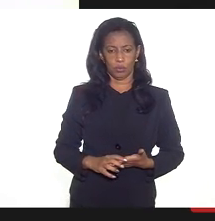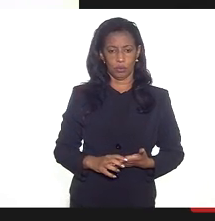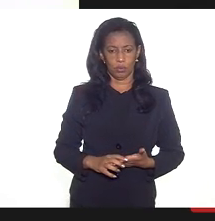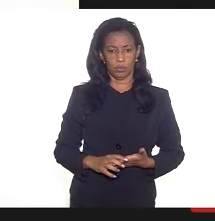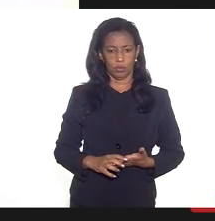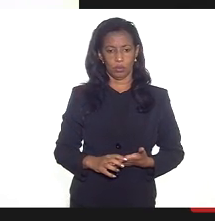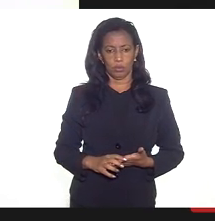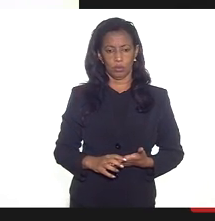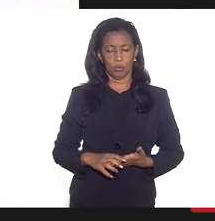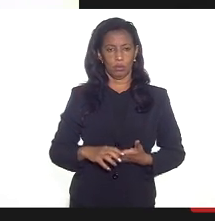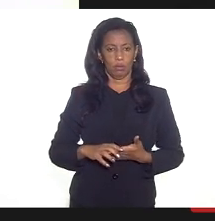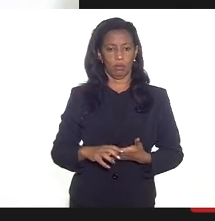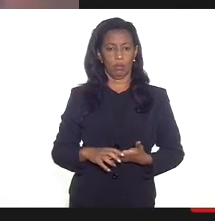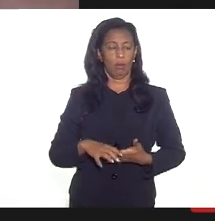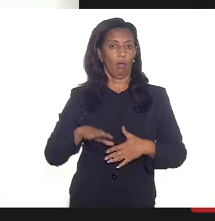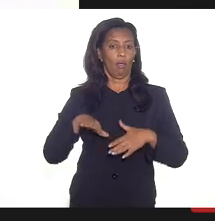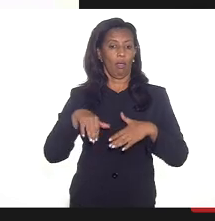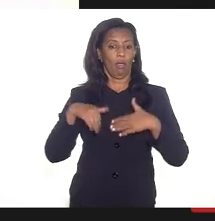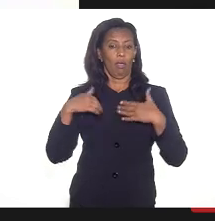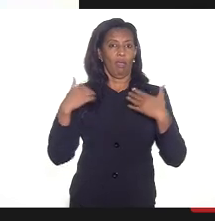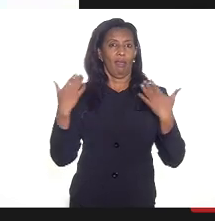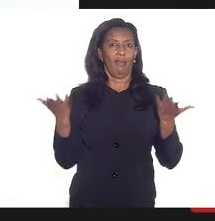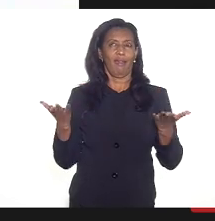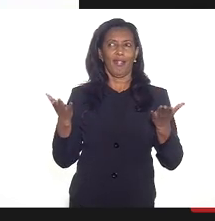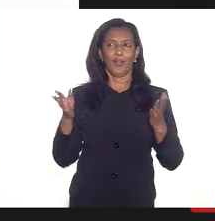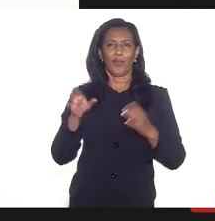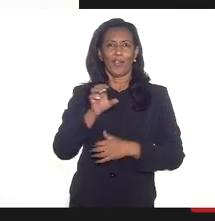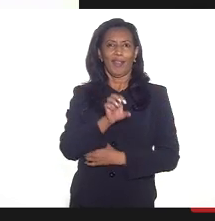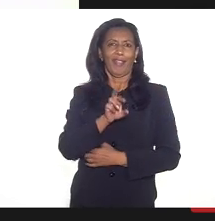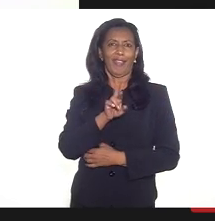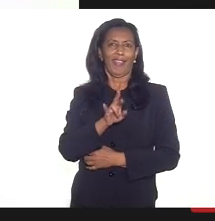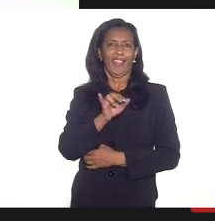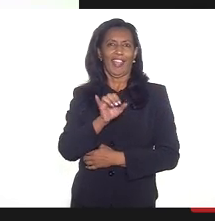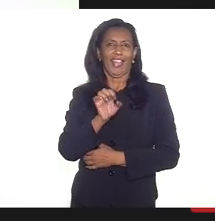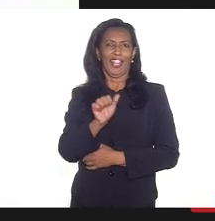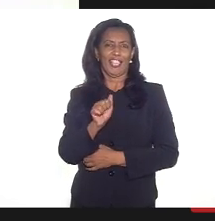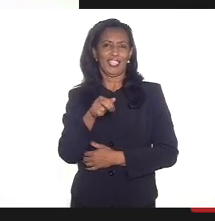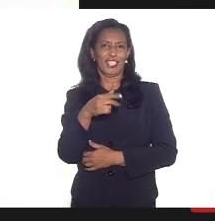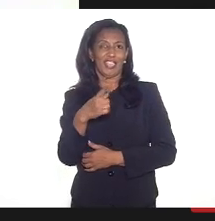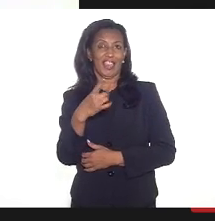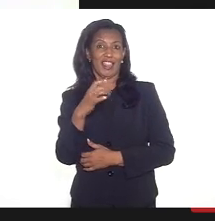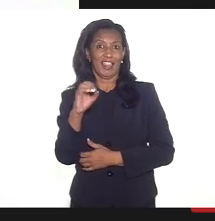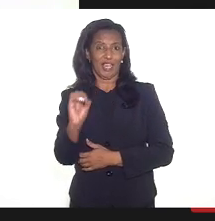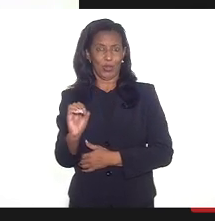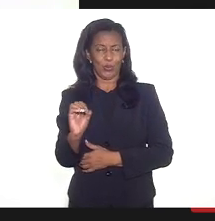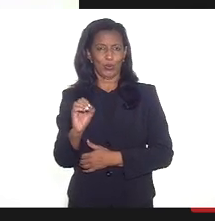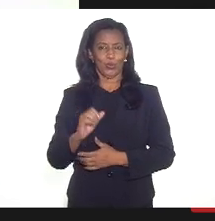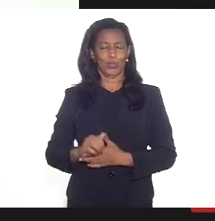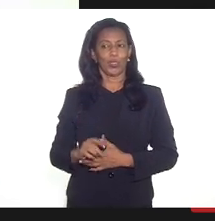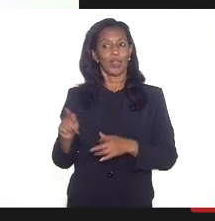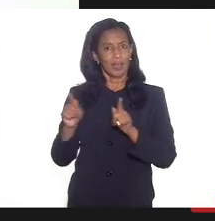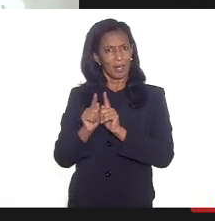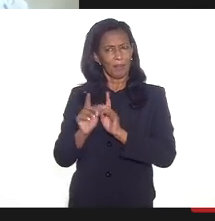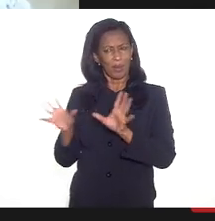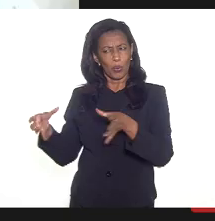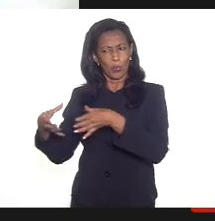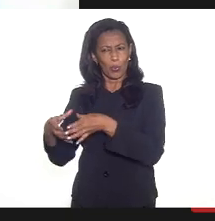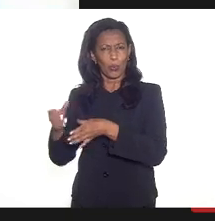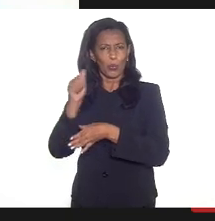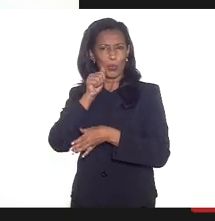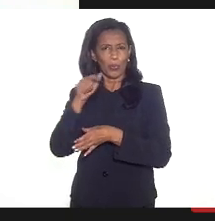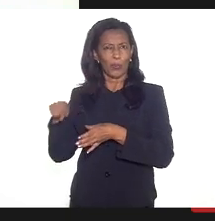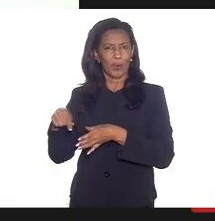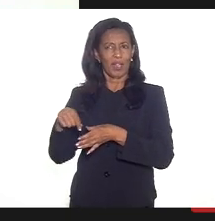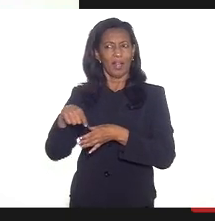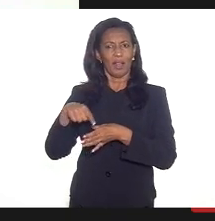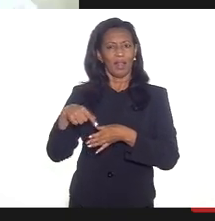eram tão cristãos, né, desculpem aos cristãos, as agentes de saúde levavam para